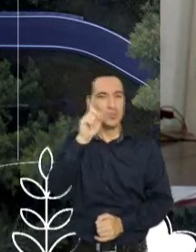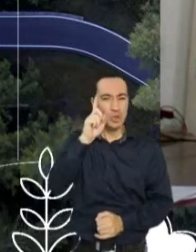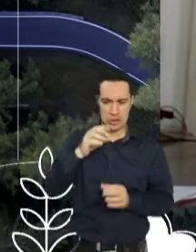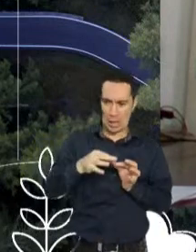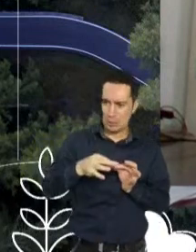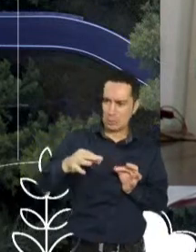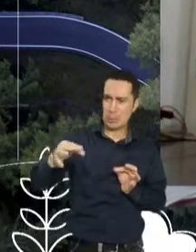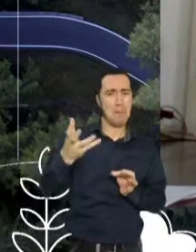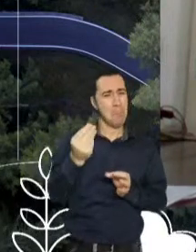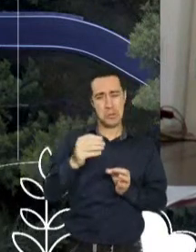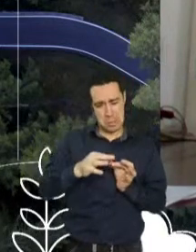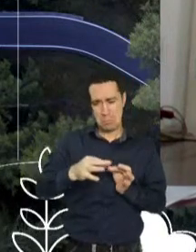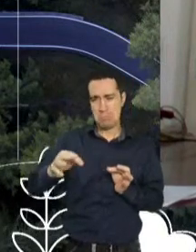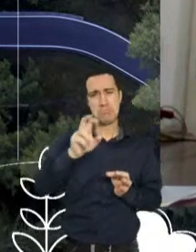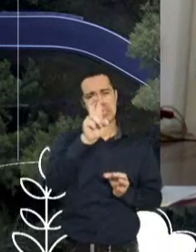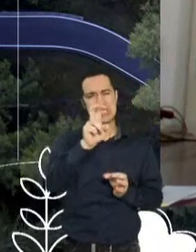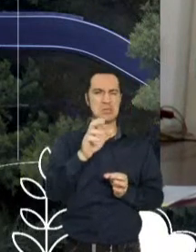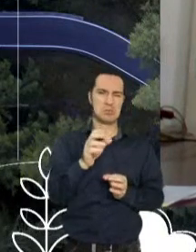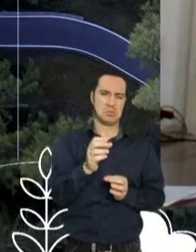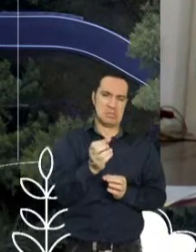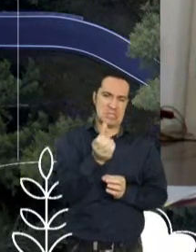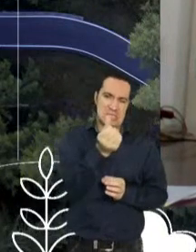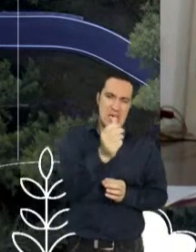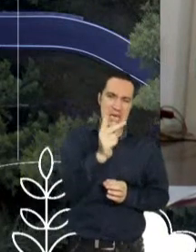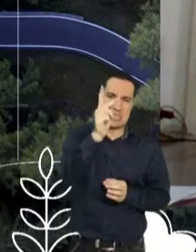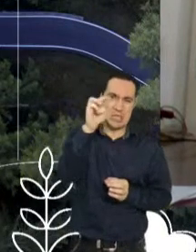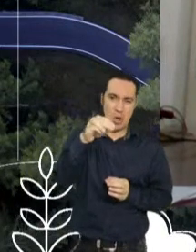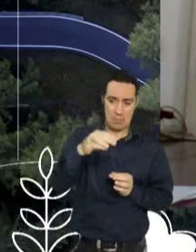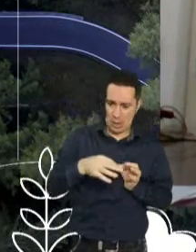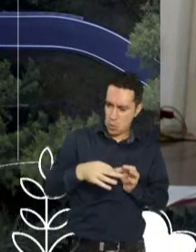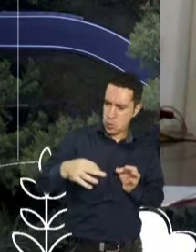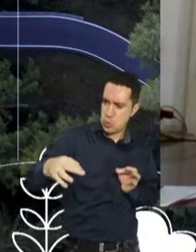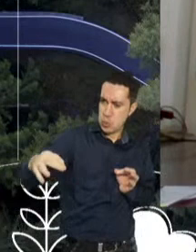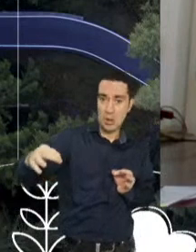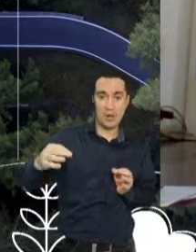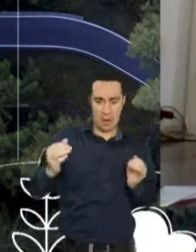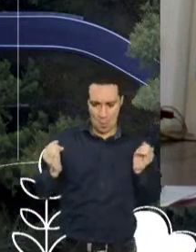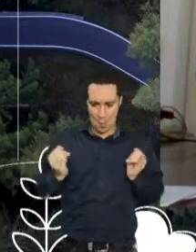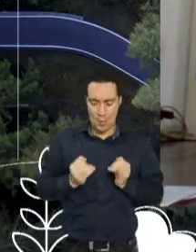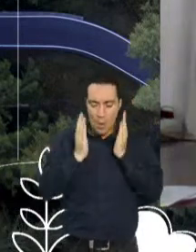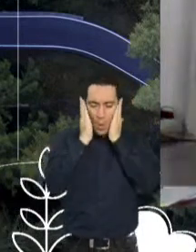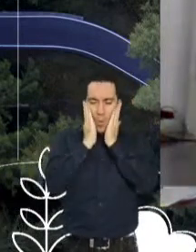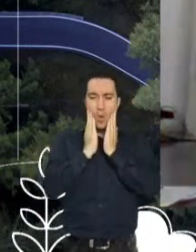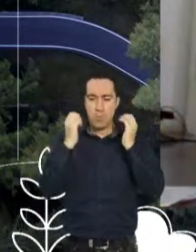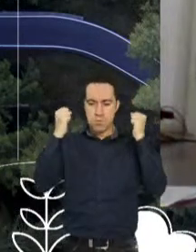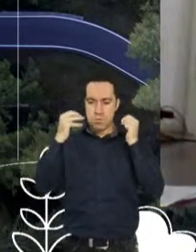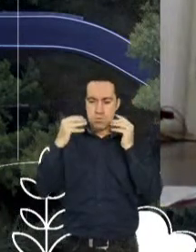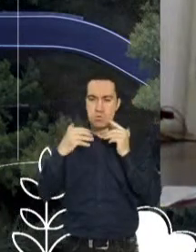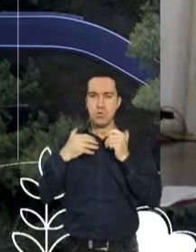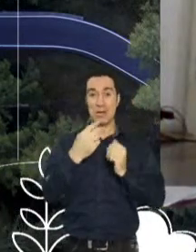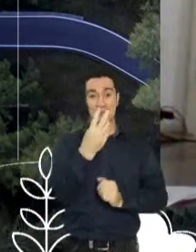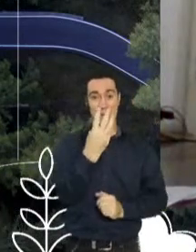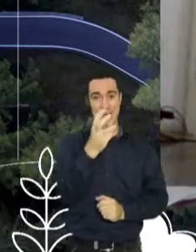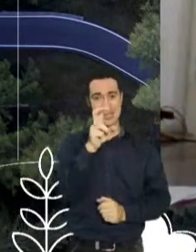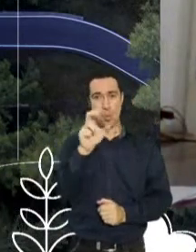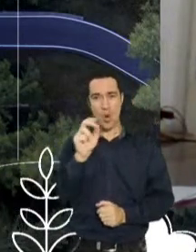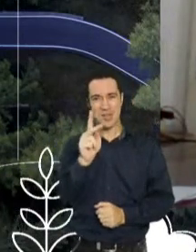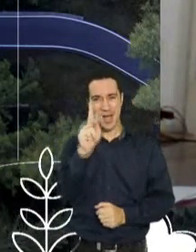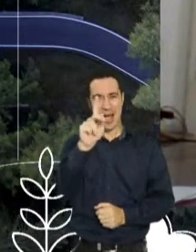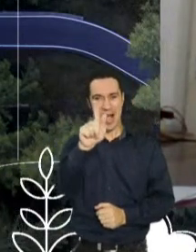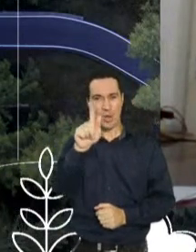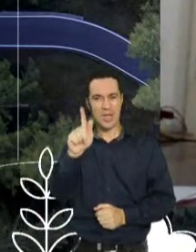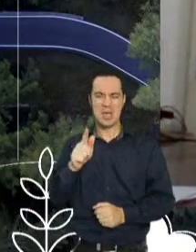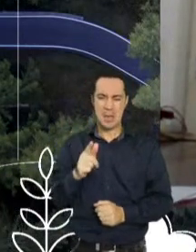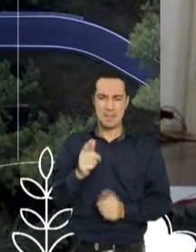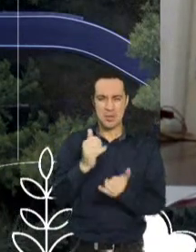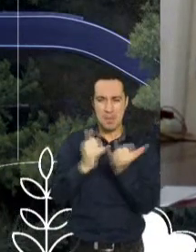que não é muito, e você vai perder 350 calorias num dia, você vai perder mais ou menos um meio